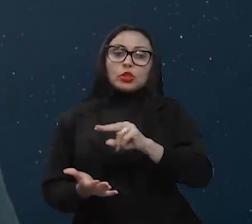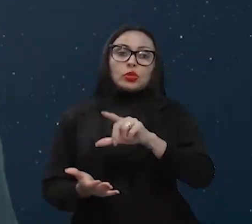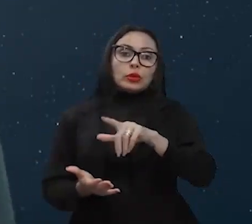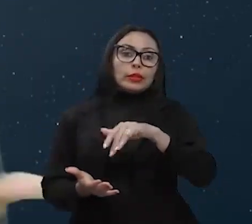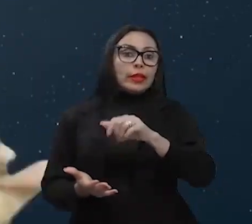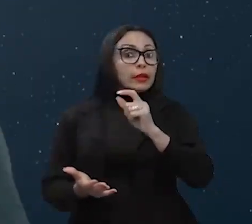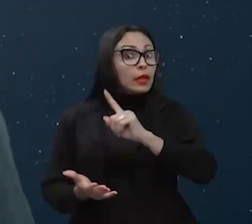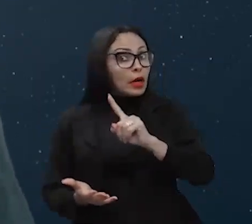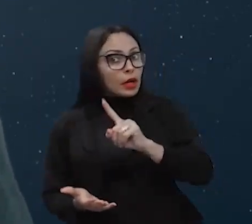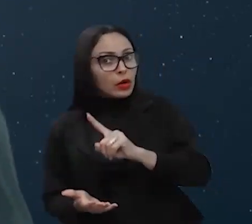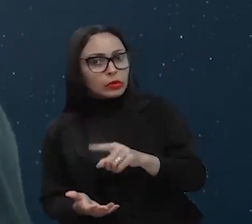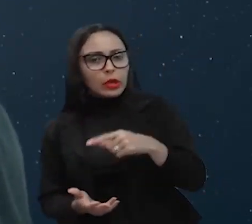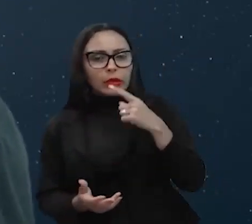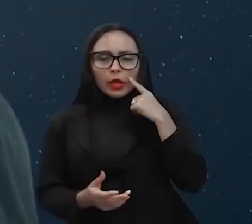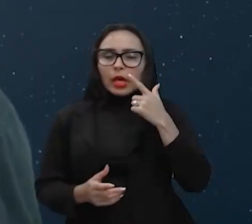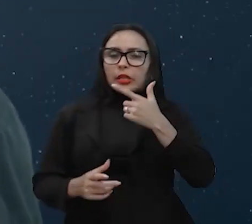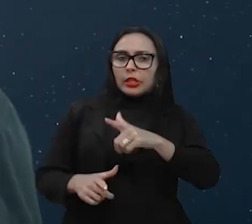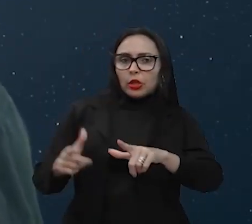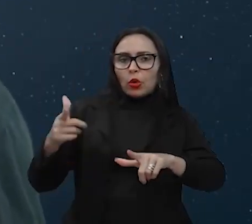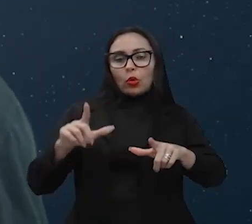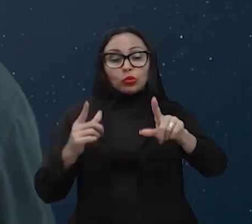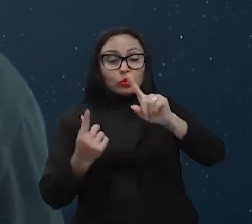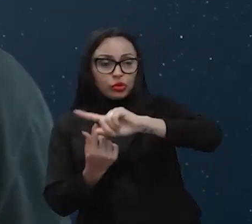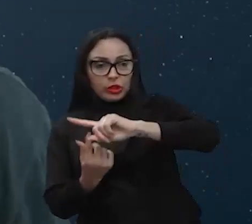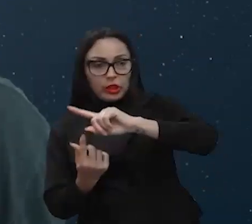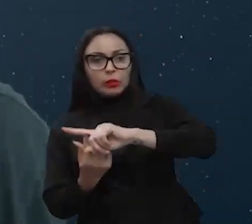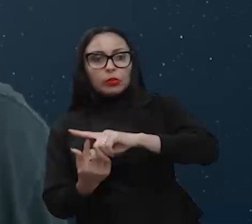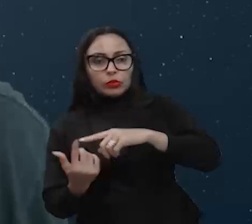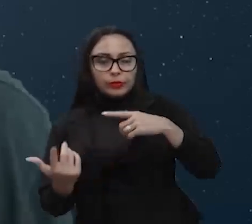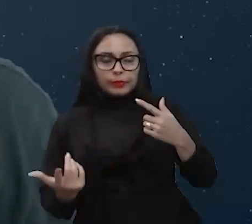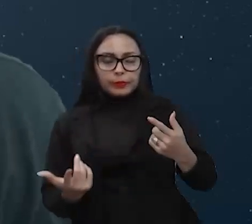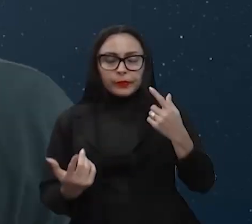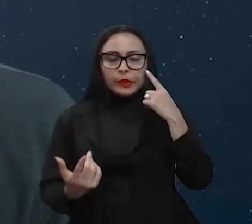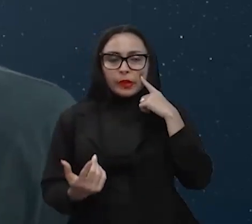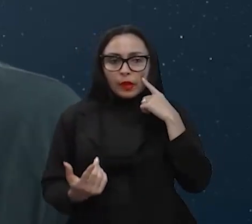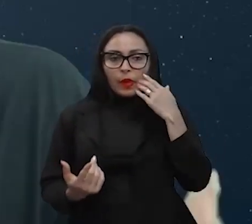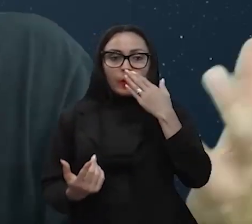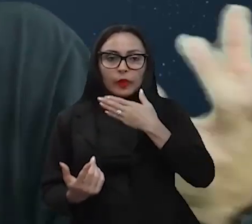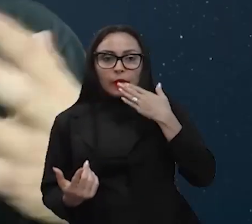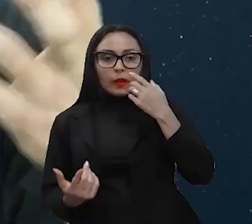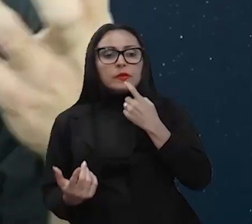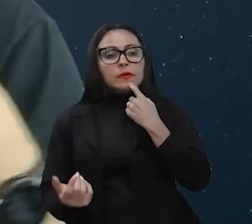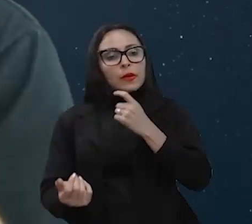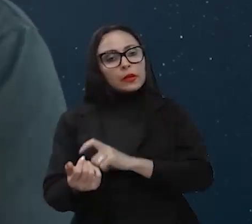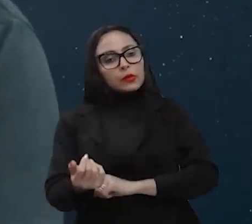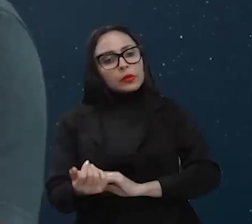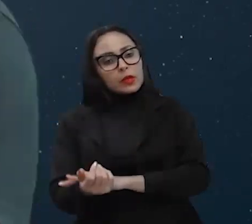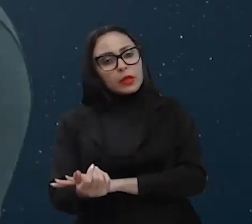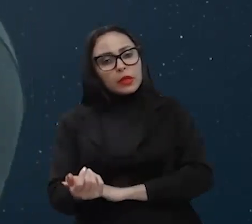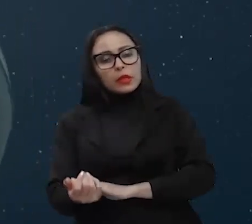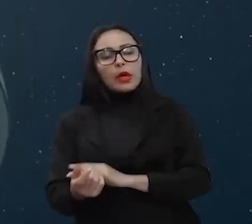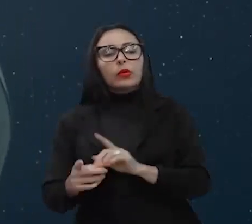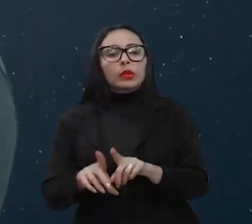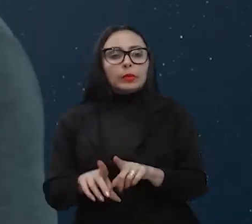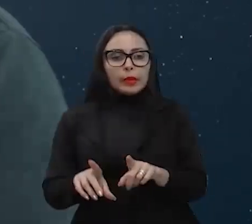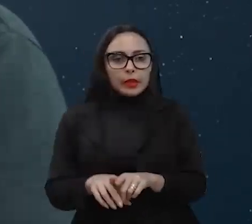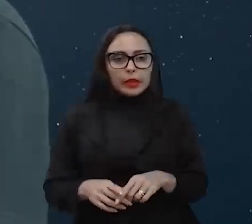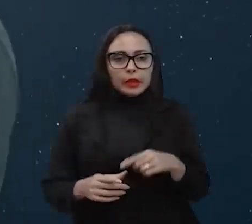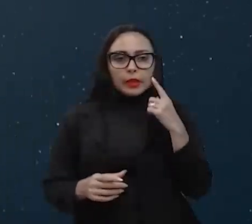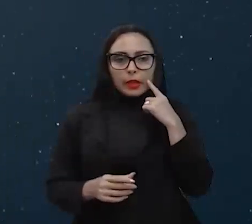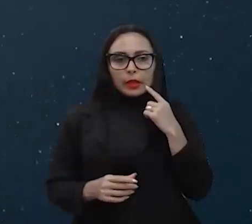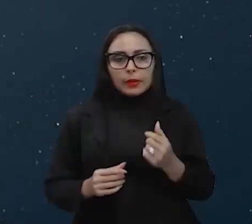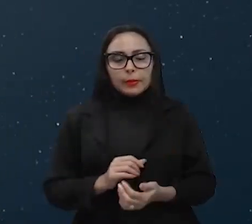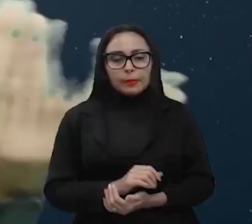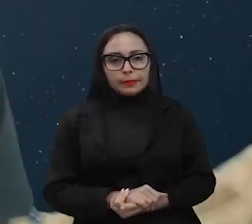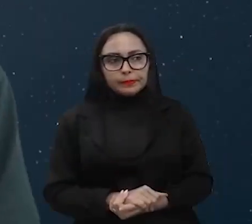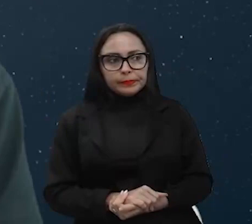outras partes, eu tenho outros tipos de diabetes. Não é só por não produção de insulina. Pode ser por uma não recepção. Pode ser que